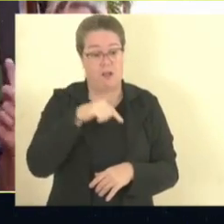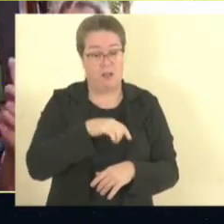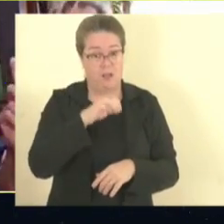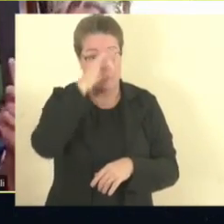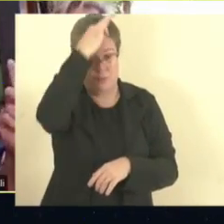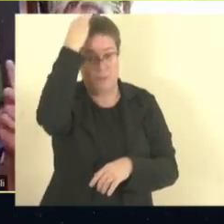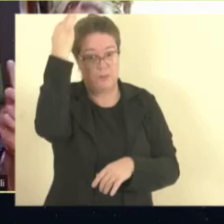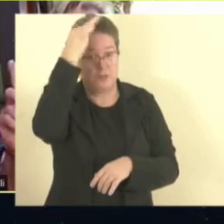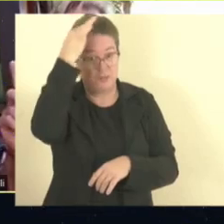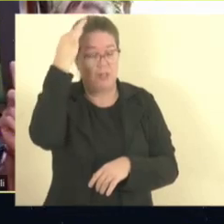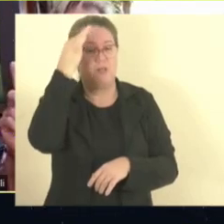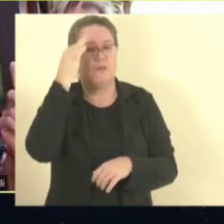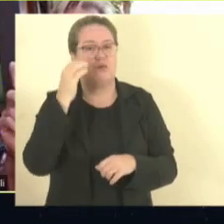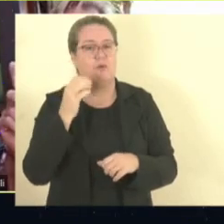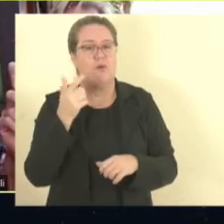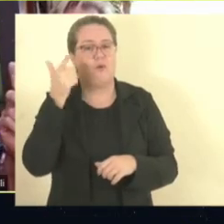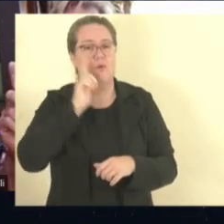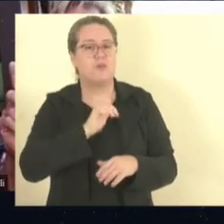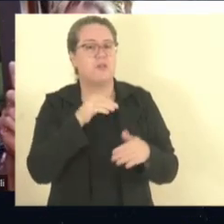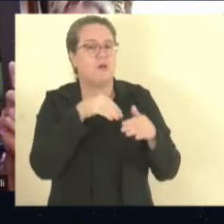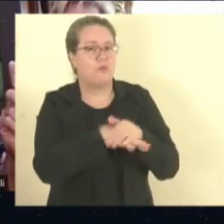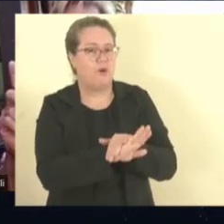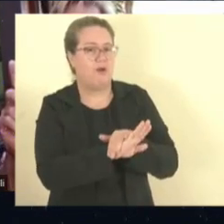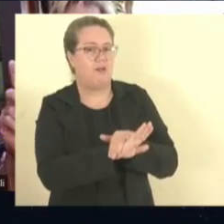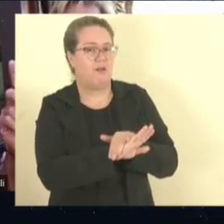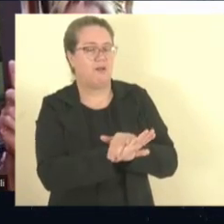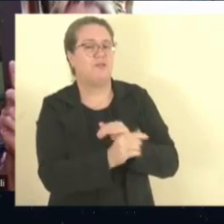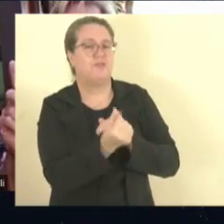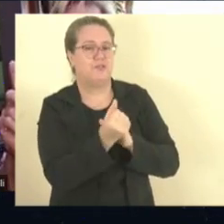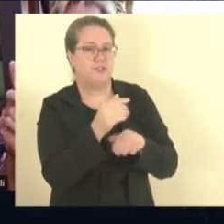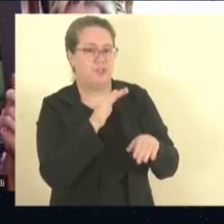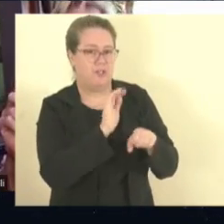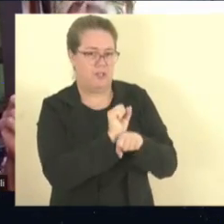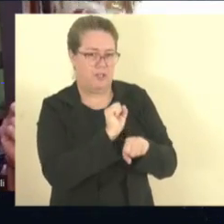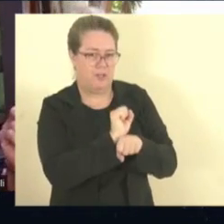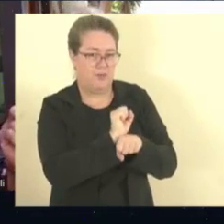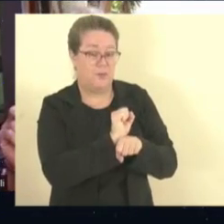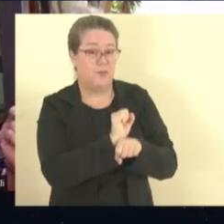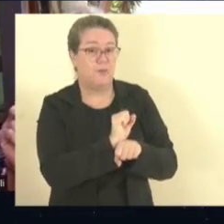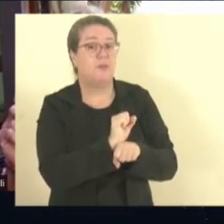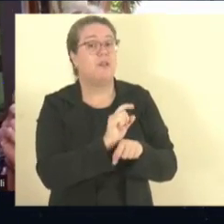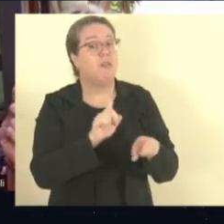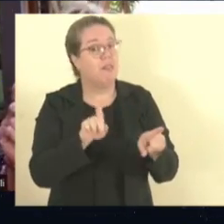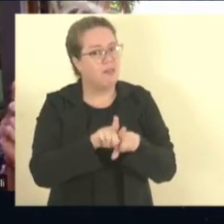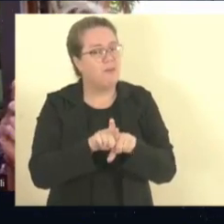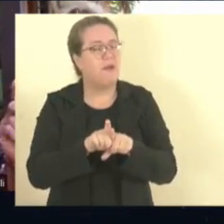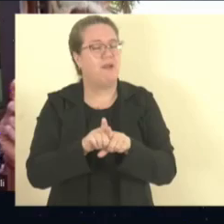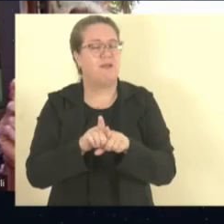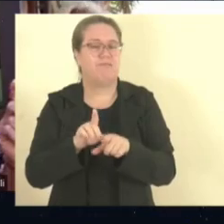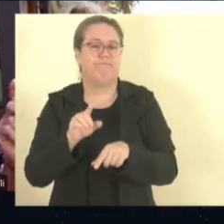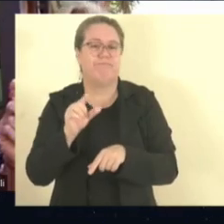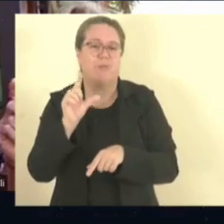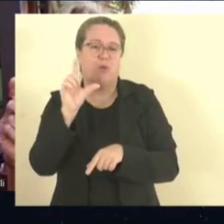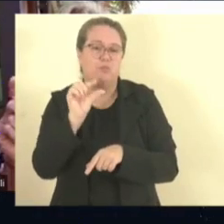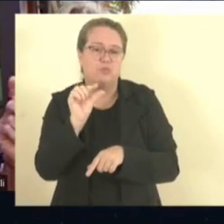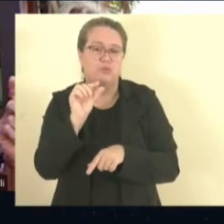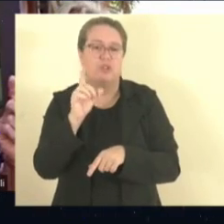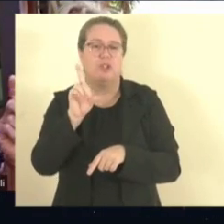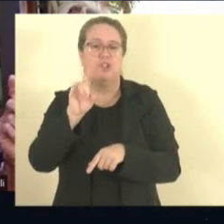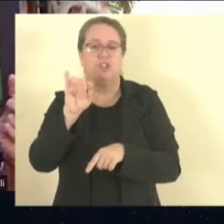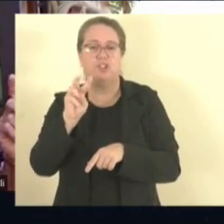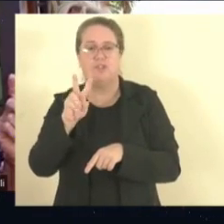investimento sem necessidade de empréstimo, mas o empréstimo é muito vantajoso e no Brasil só o Estado do Espírito